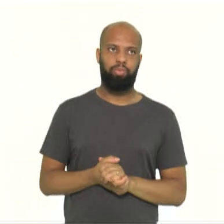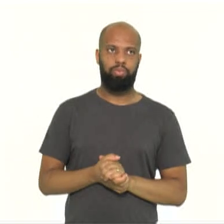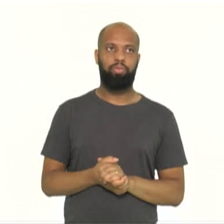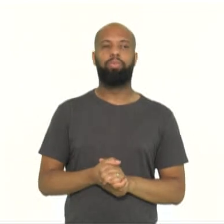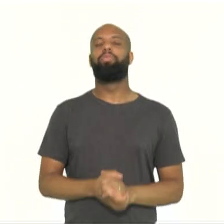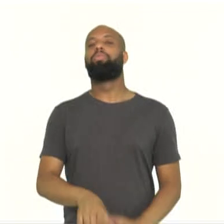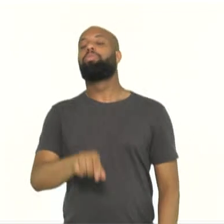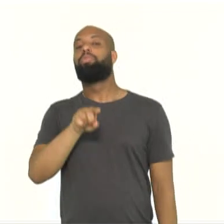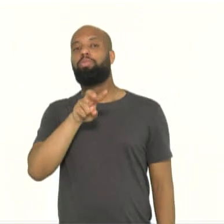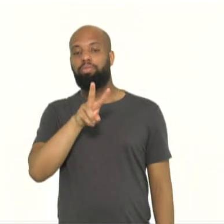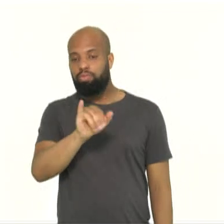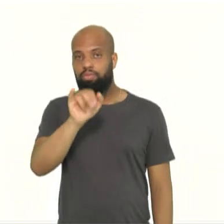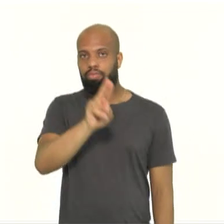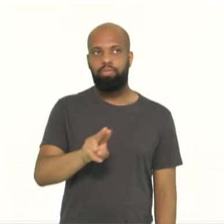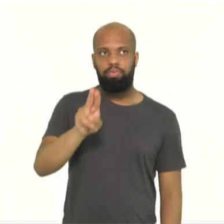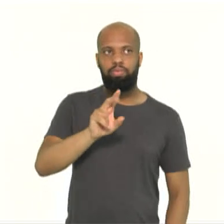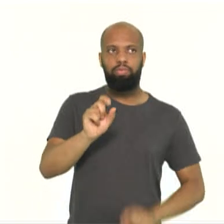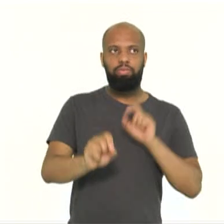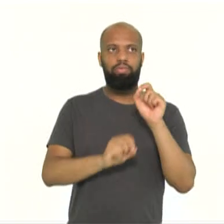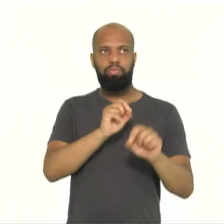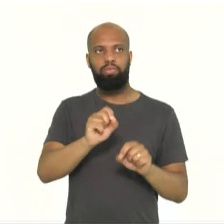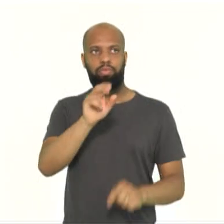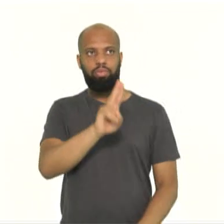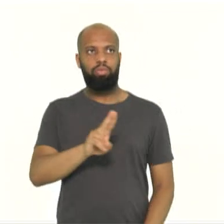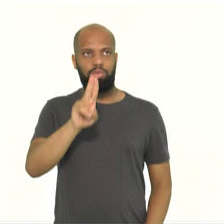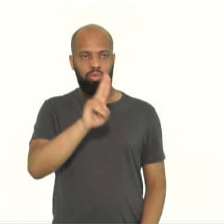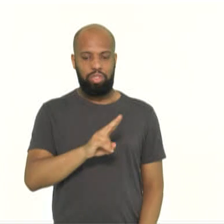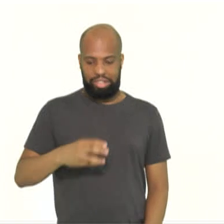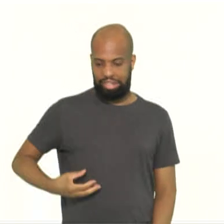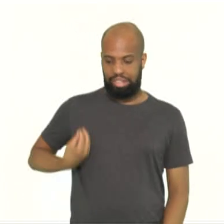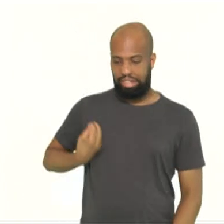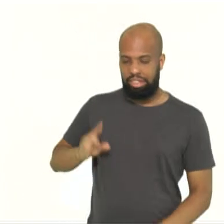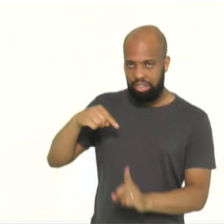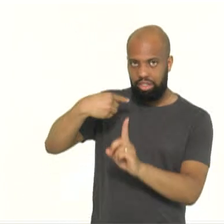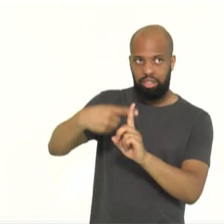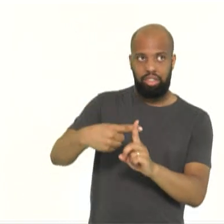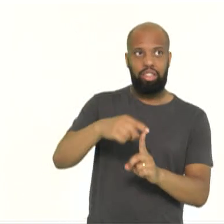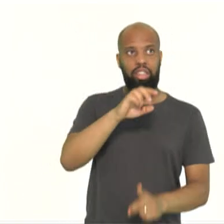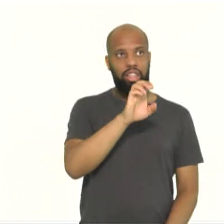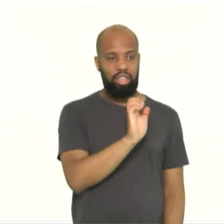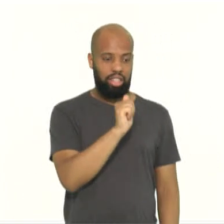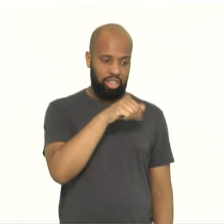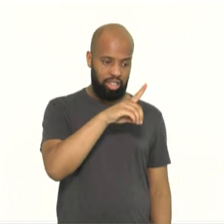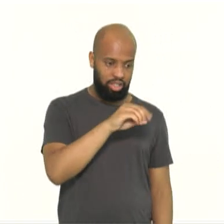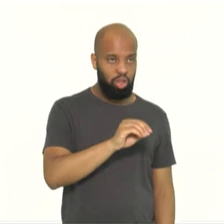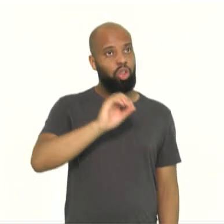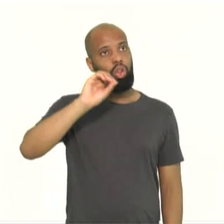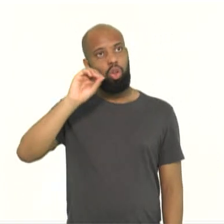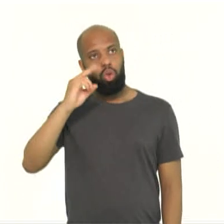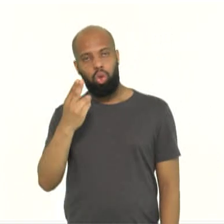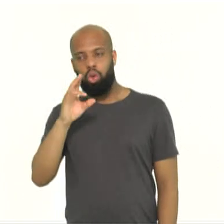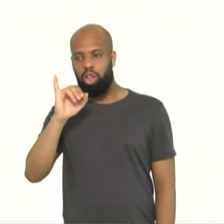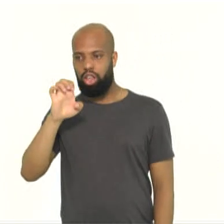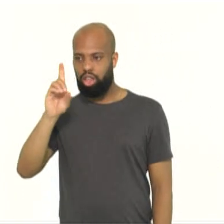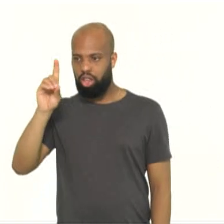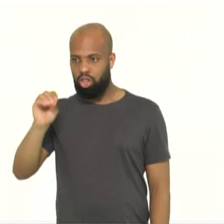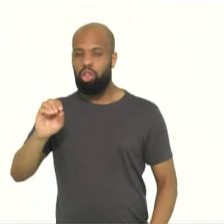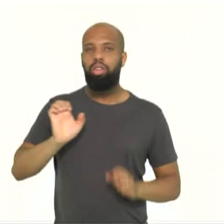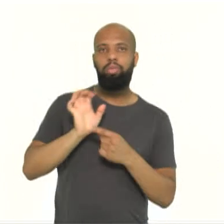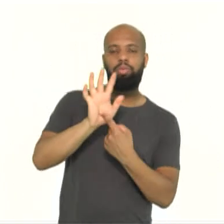Então, nós vamos utilizar a perífrase estar mais o gerúndio para se descrever ações que estão